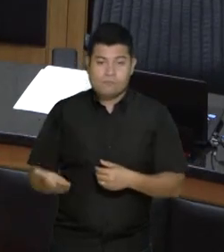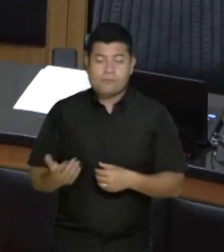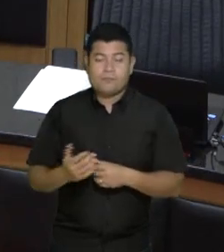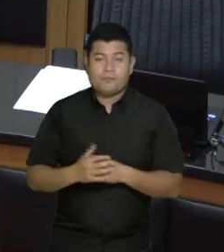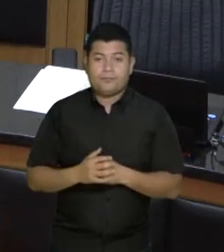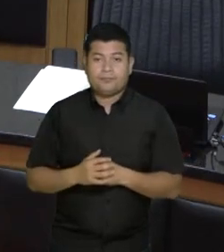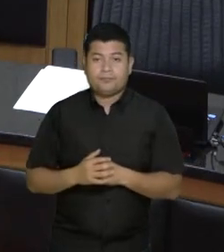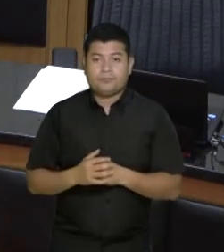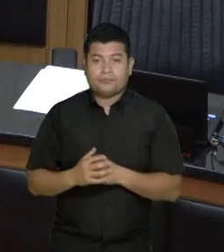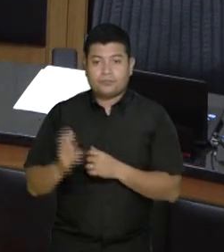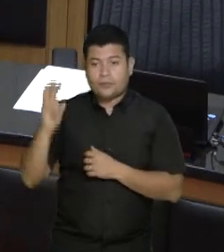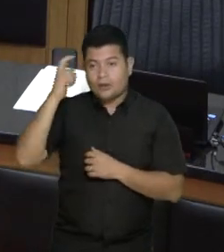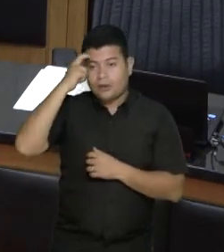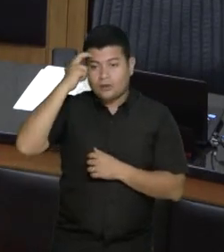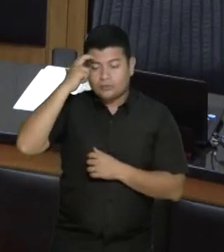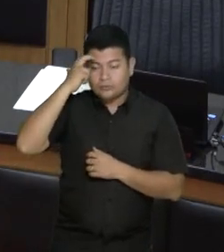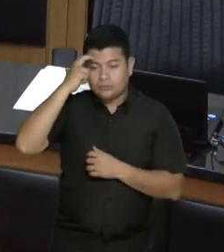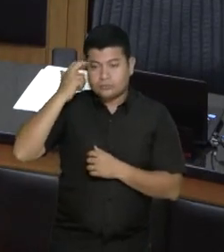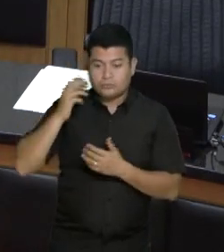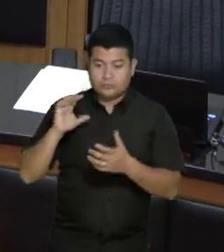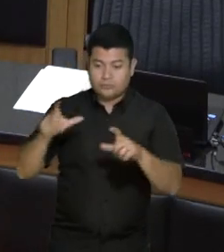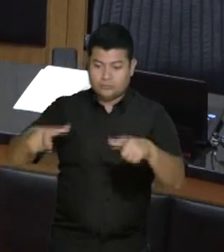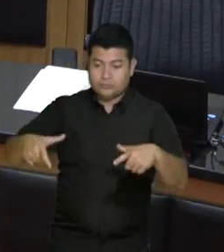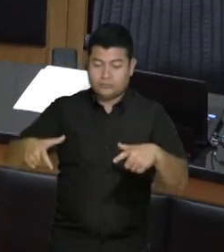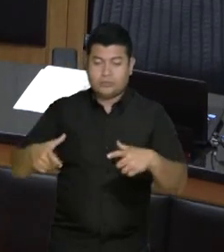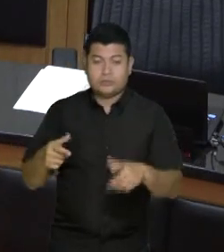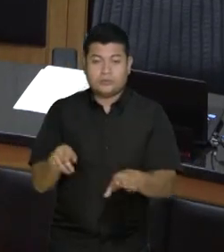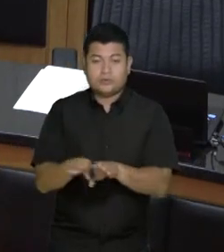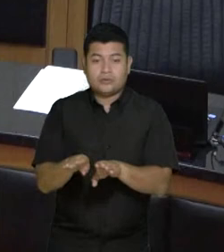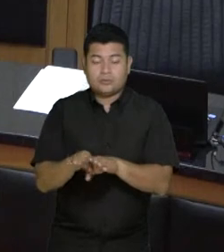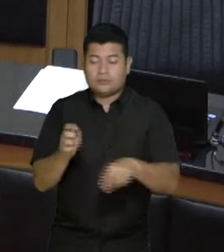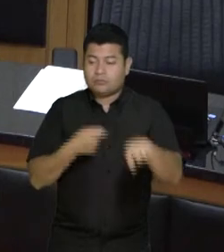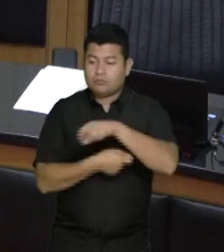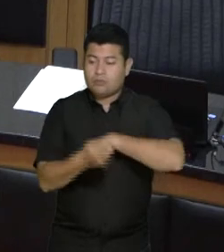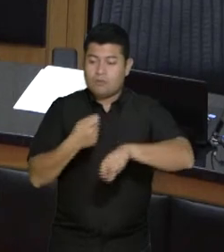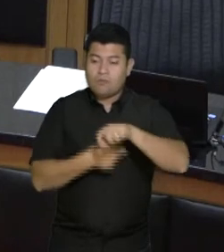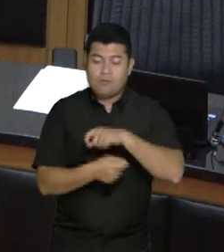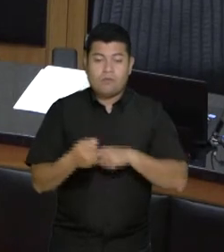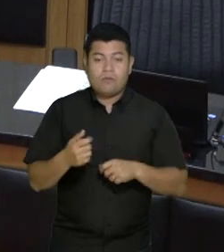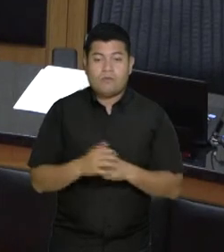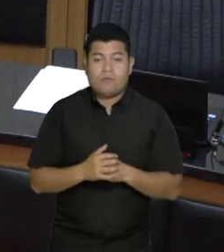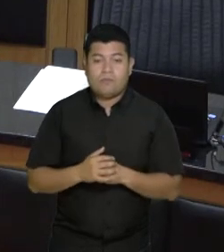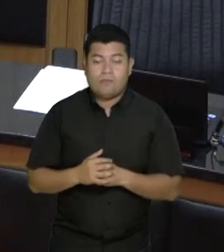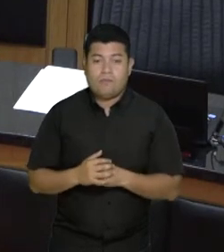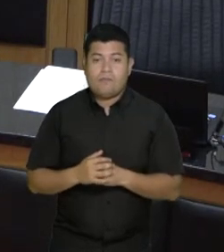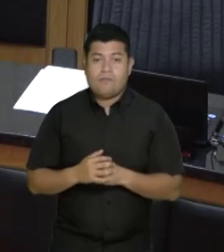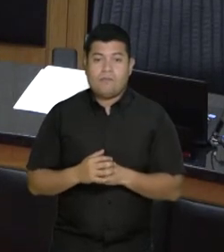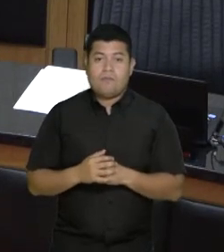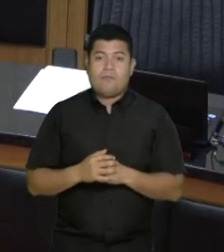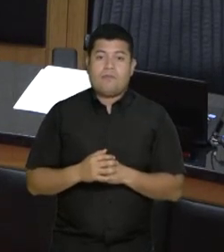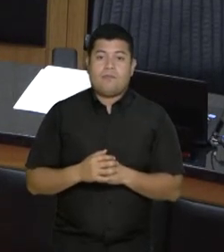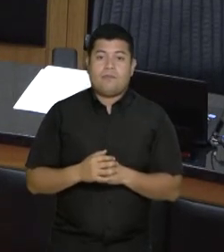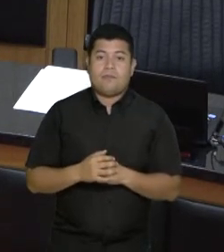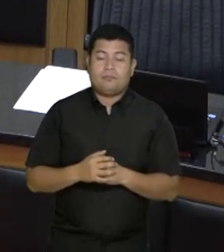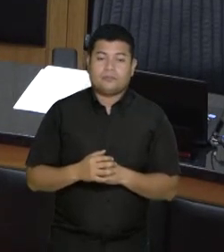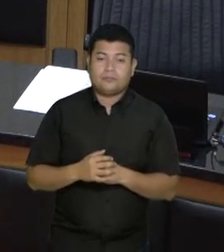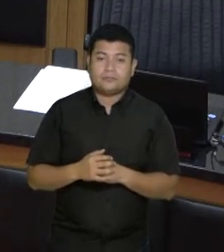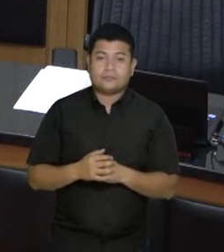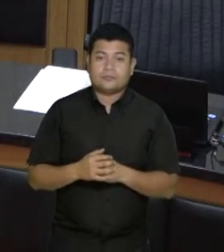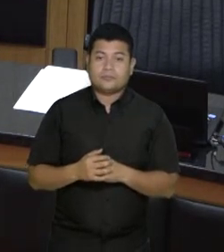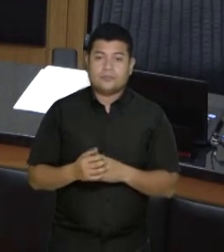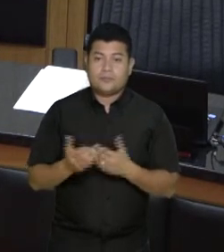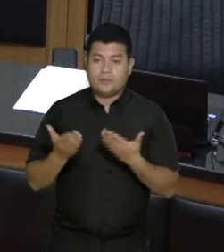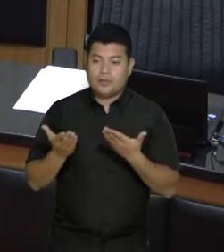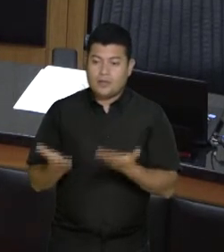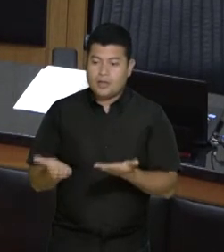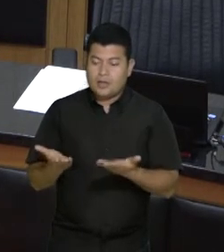a cultura local, a economia local, os valores locais dos nossos municípios catarinenses, e esse evento, eu